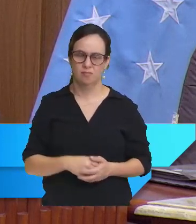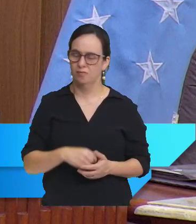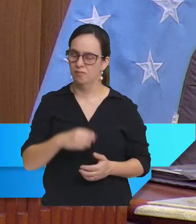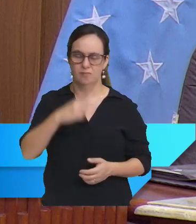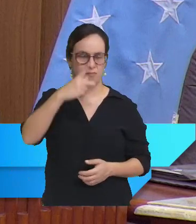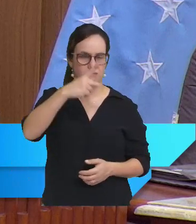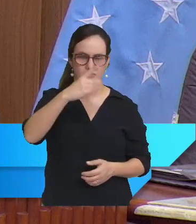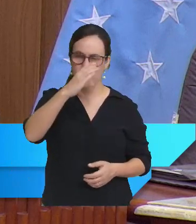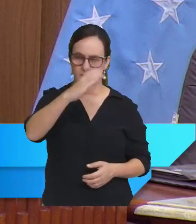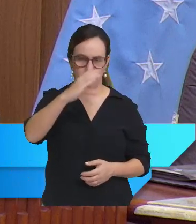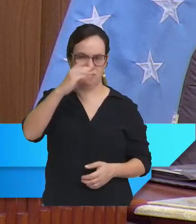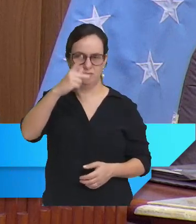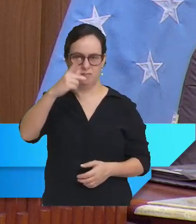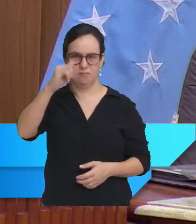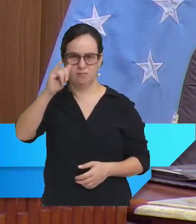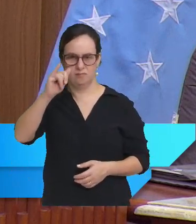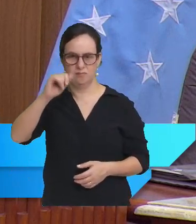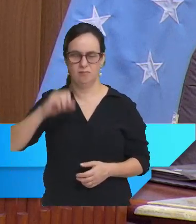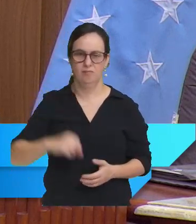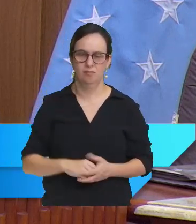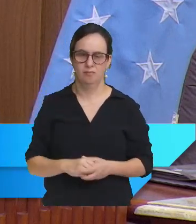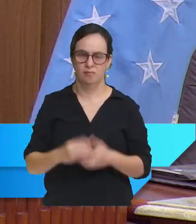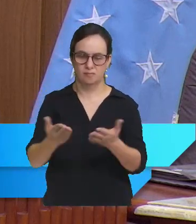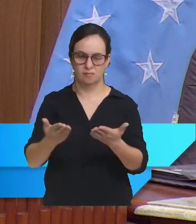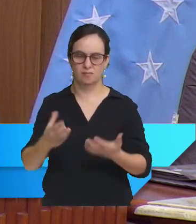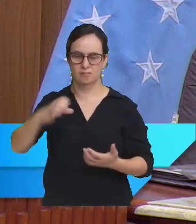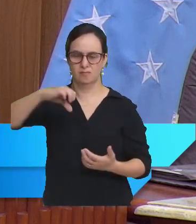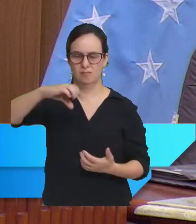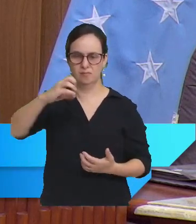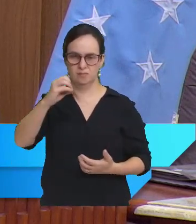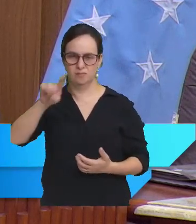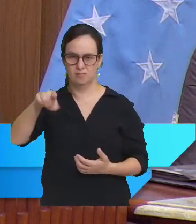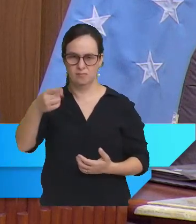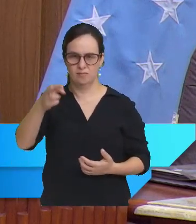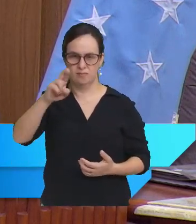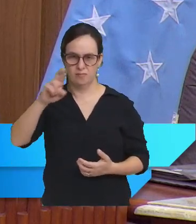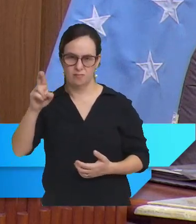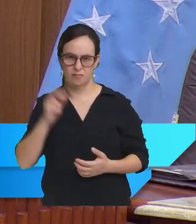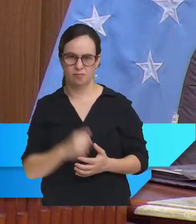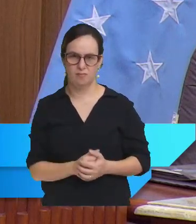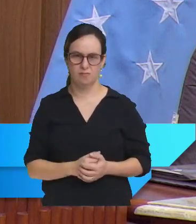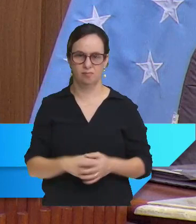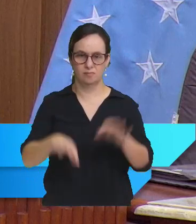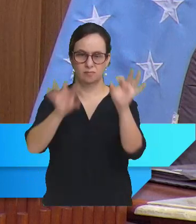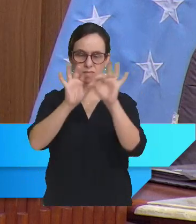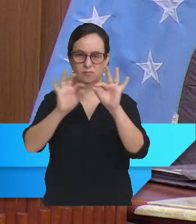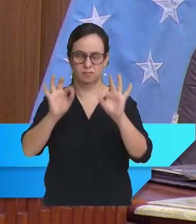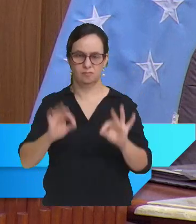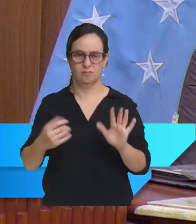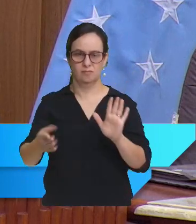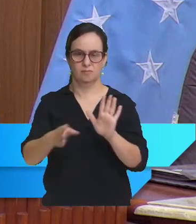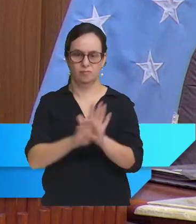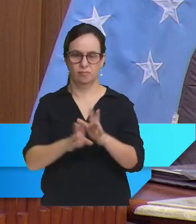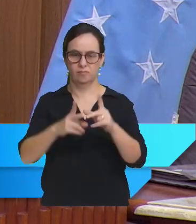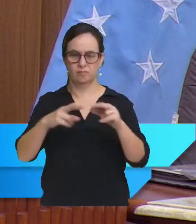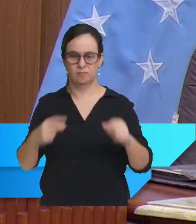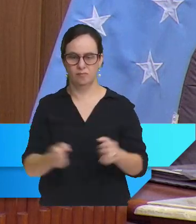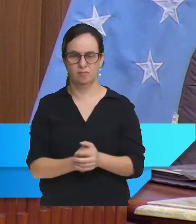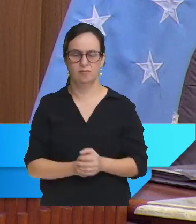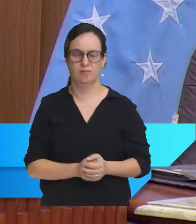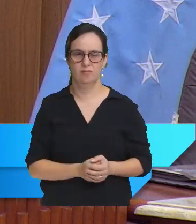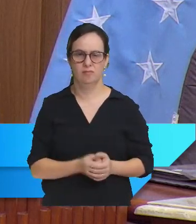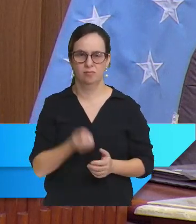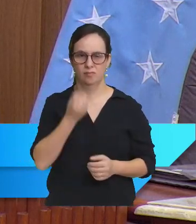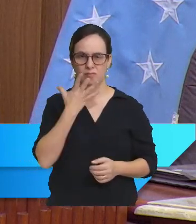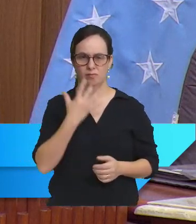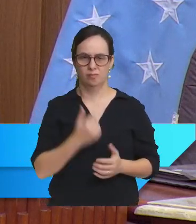projetos relevantes, perspicazes, que trazem soluções para os problemas de nossa cidade. E a gente fez essa